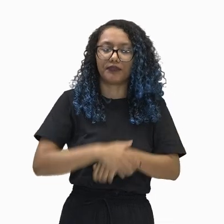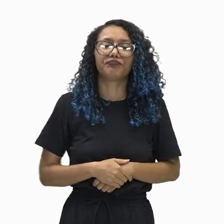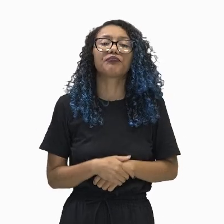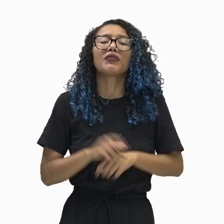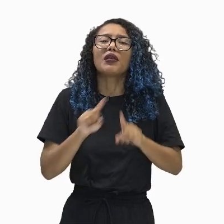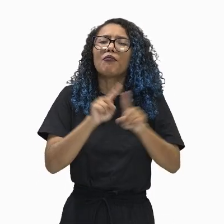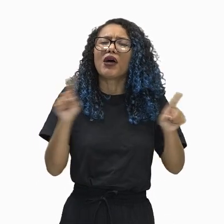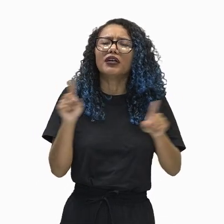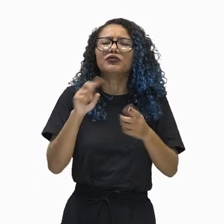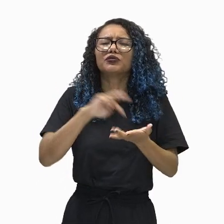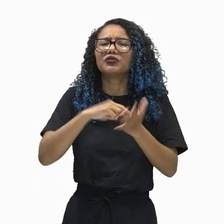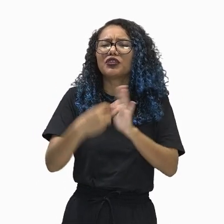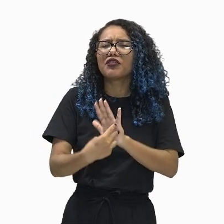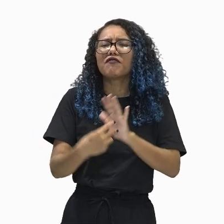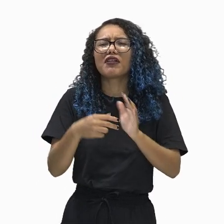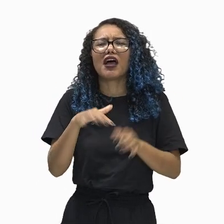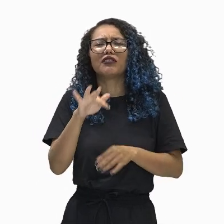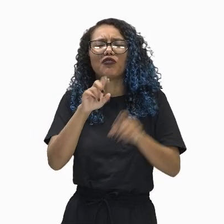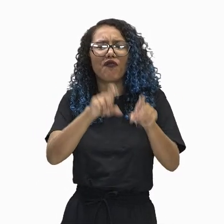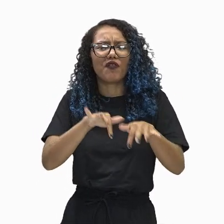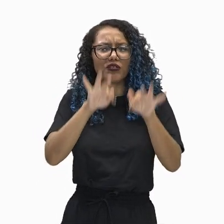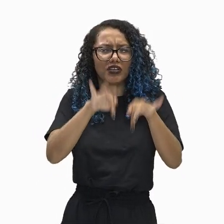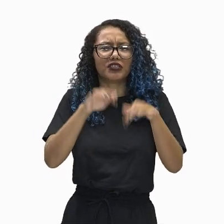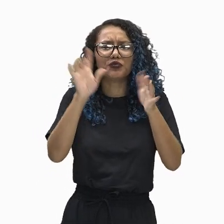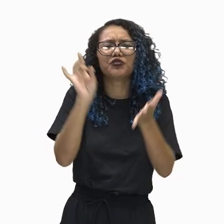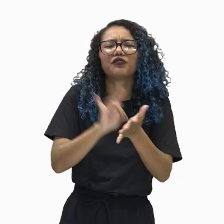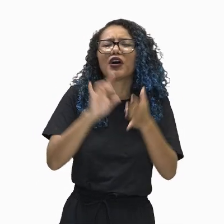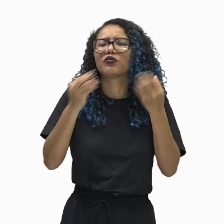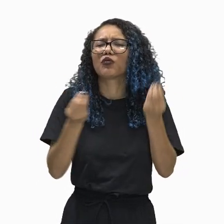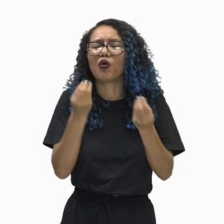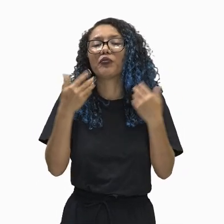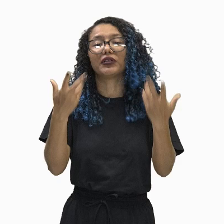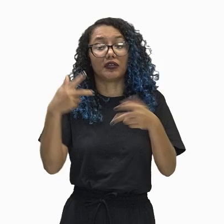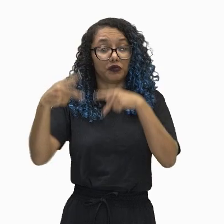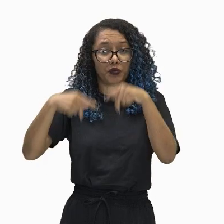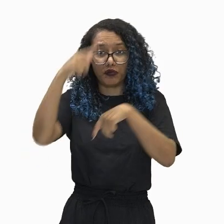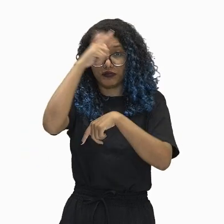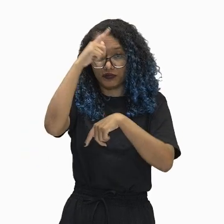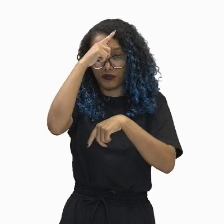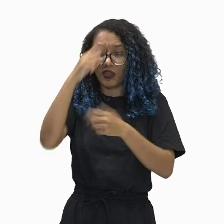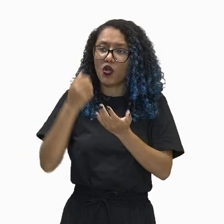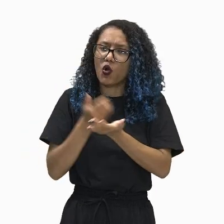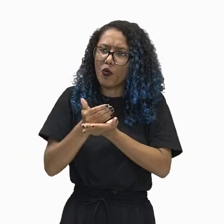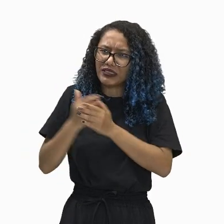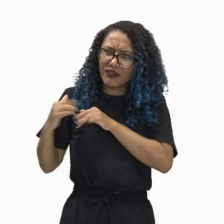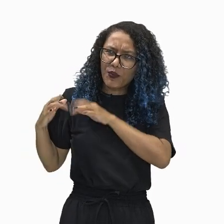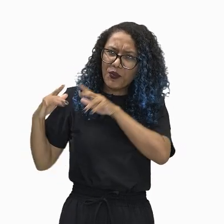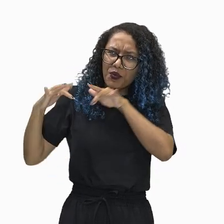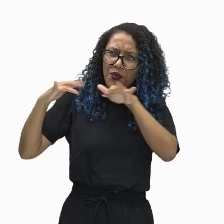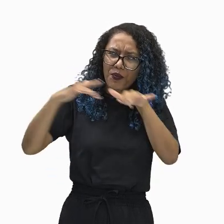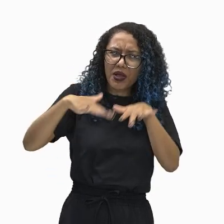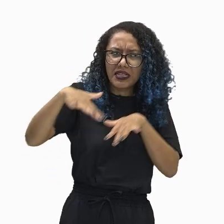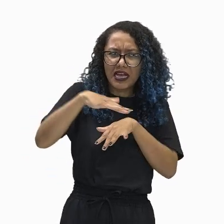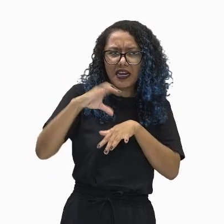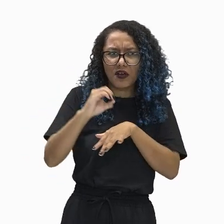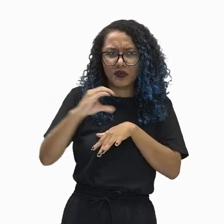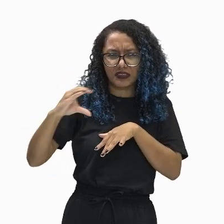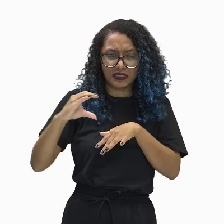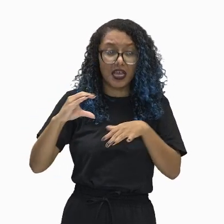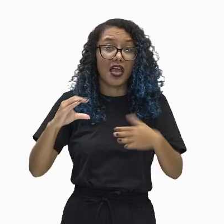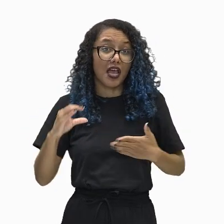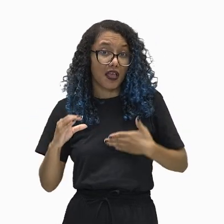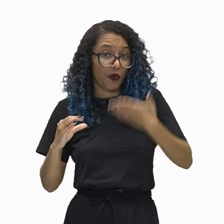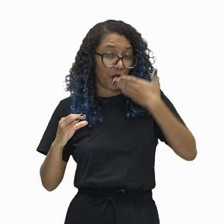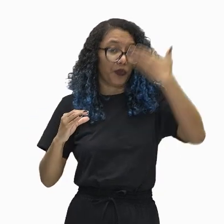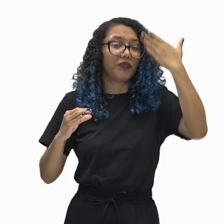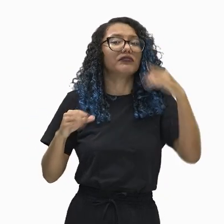feudalismo, professor? Enquanto os povos germânicos se fixavam na Europa Ocidental e os árabes iniciaram sua expansão pelo norte